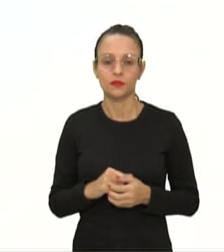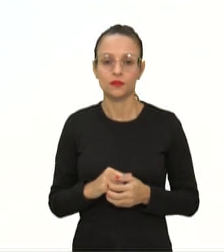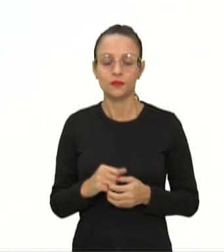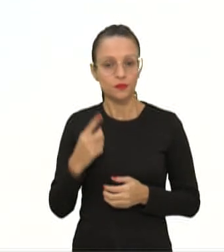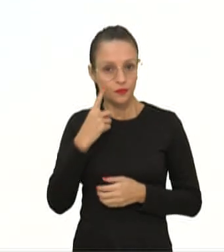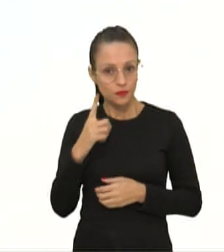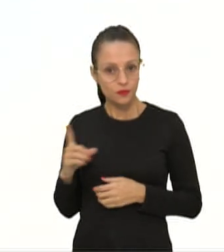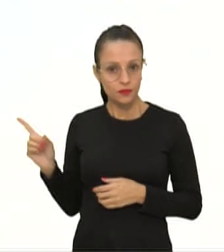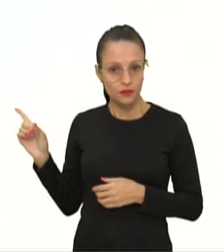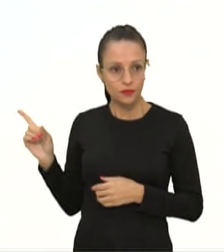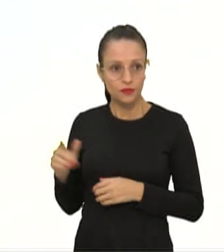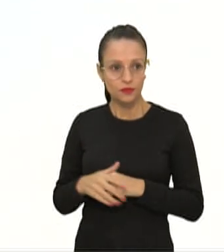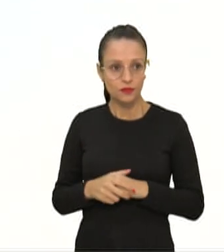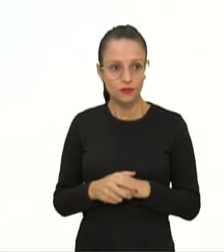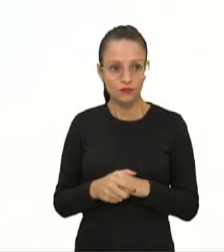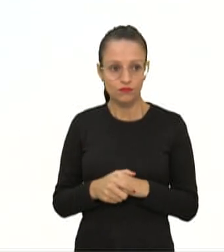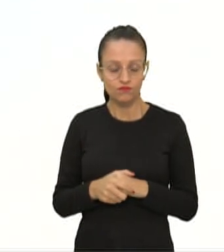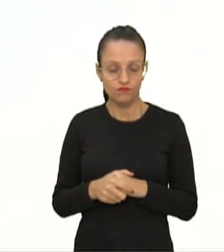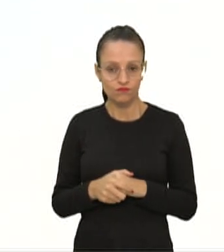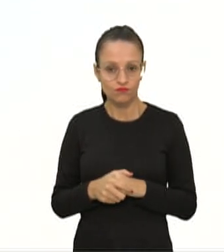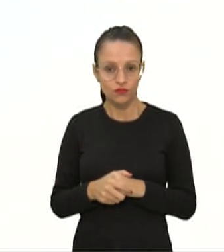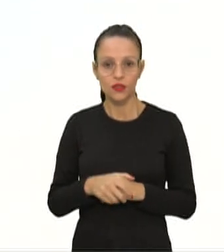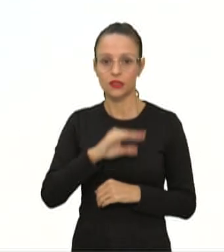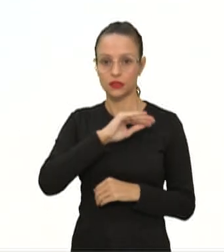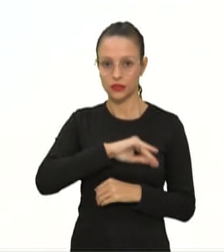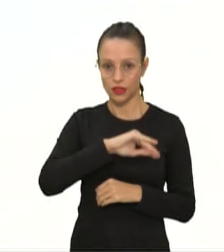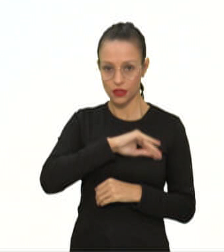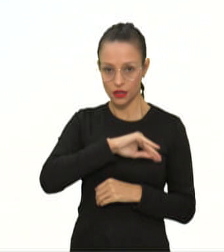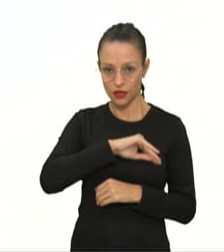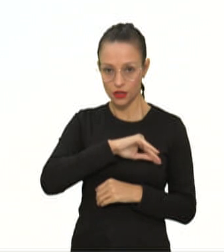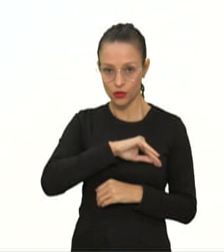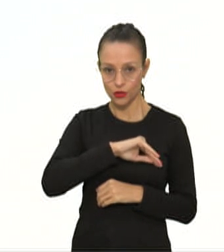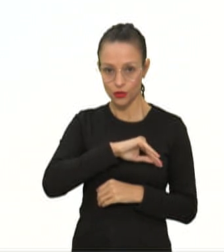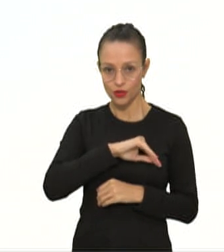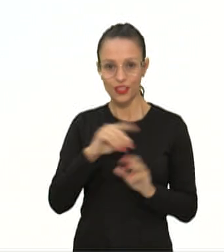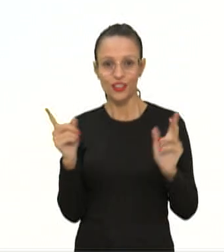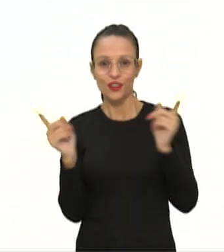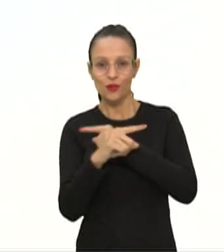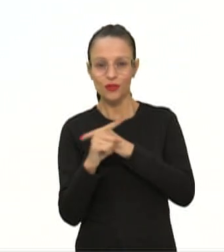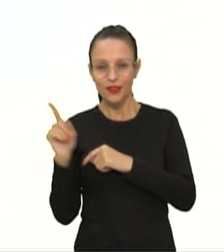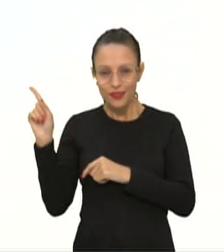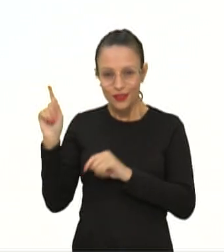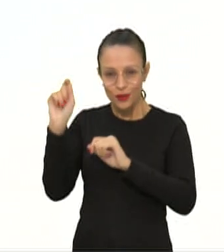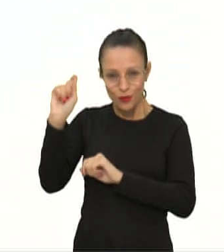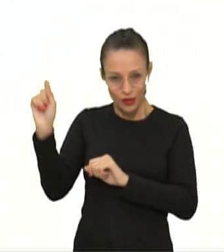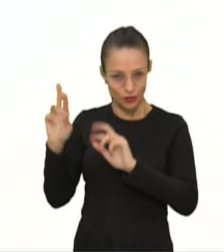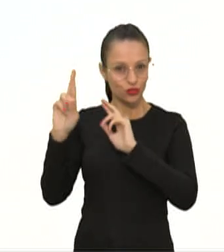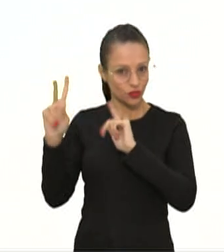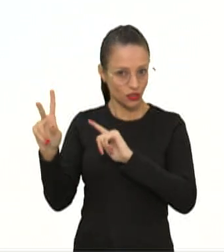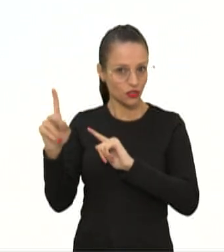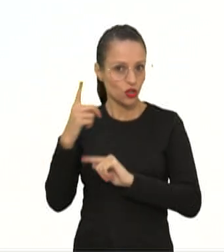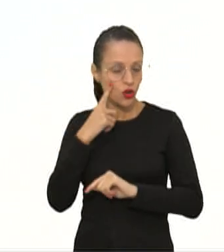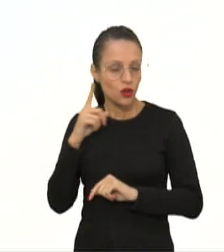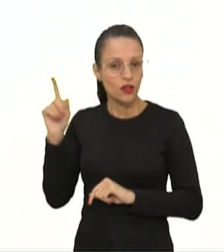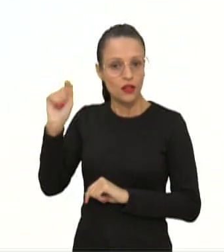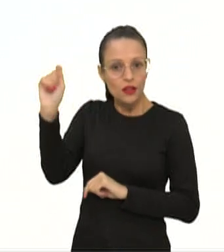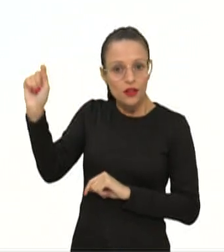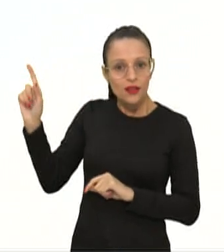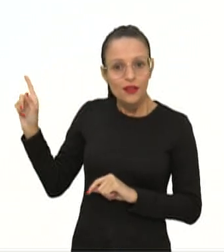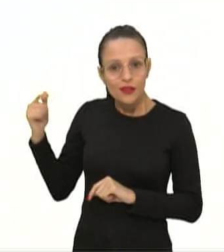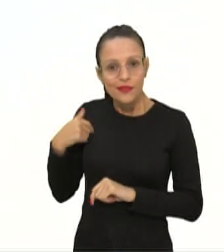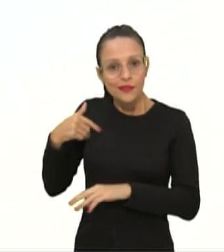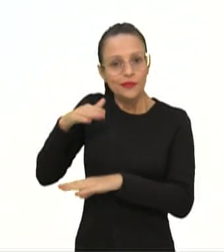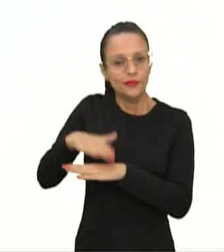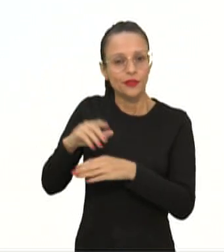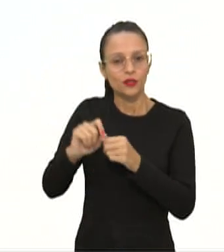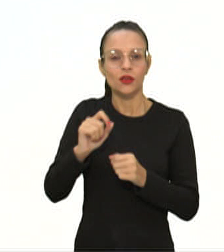Olha lá. Eu fiz desse jeito, salário, ao contrário do que eu fiz no quadro. Né? No quadro eu fiz diferente. No quadro eu fiz que